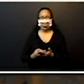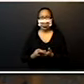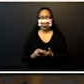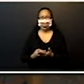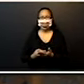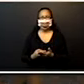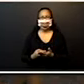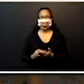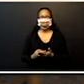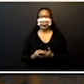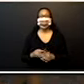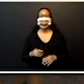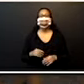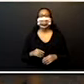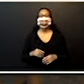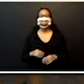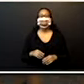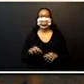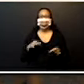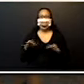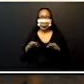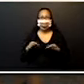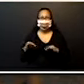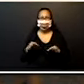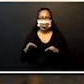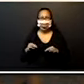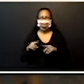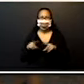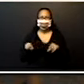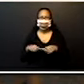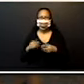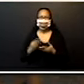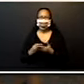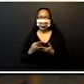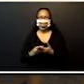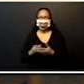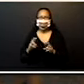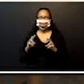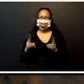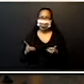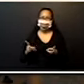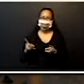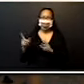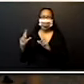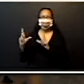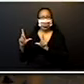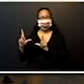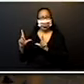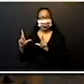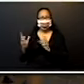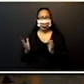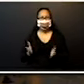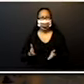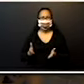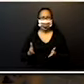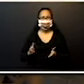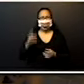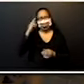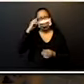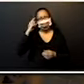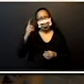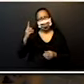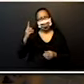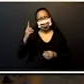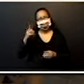gente mantém a sequência de sala de aula aqui. A diferença é que a gente não está na aula e está na TV, tá bom? Dúvidas, correções